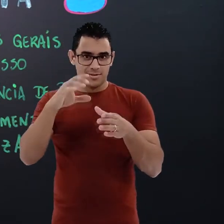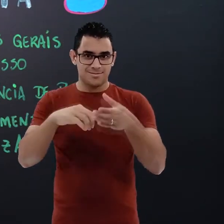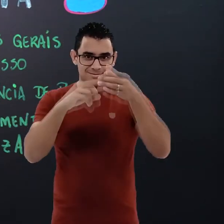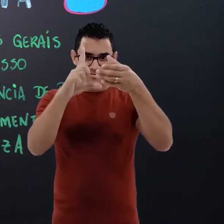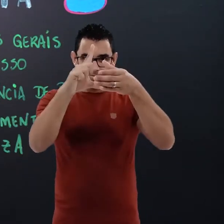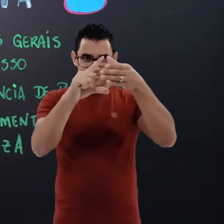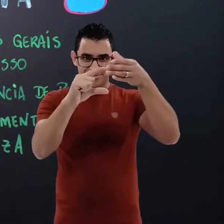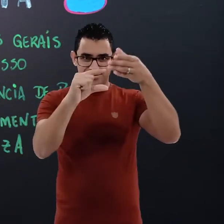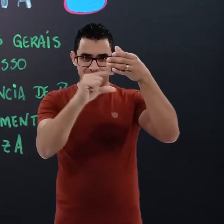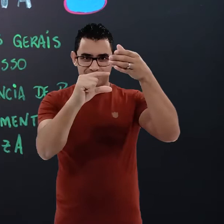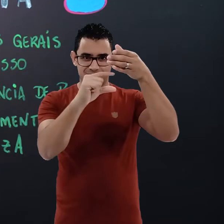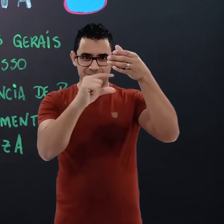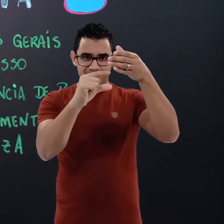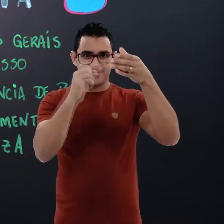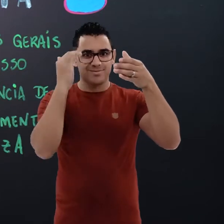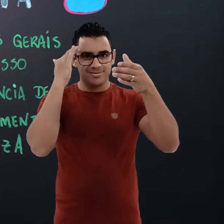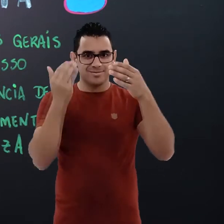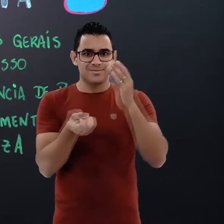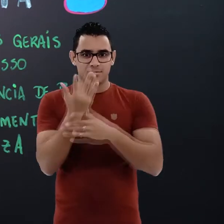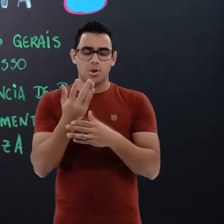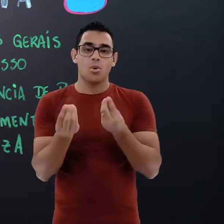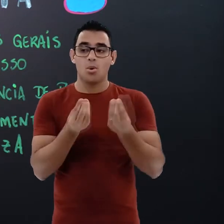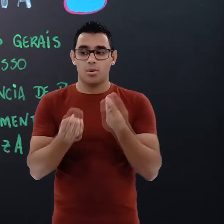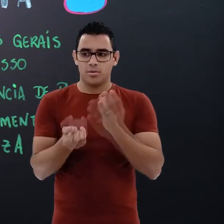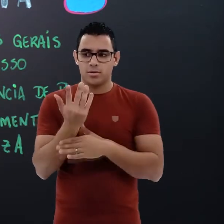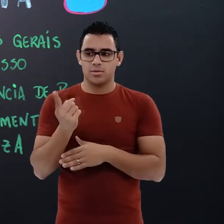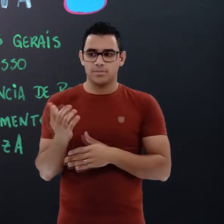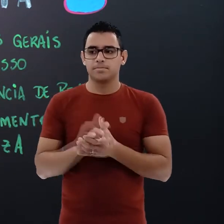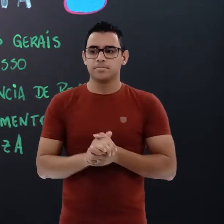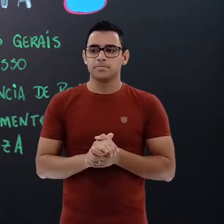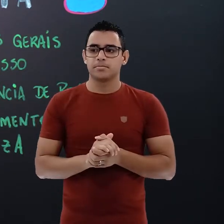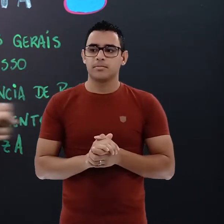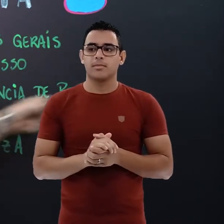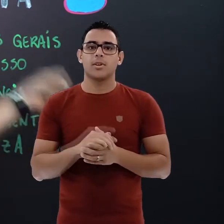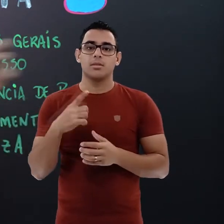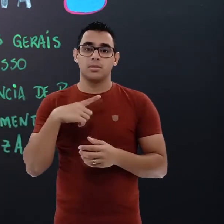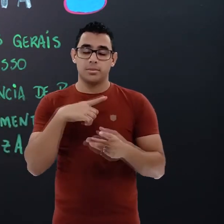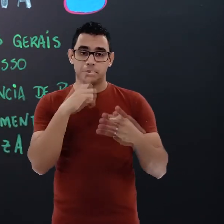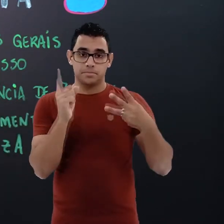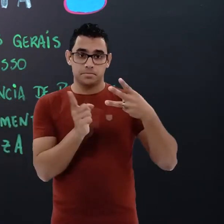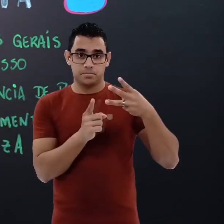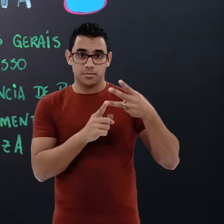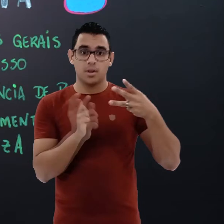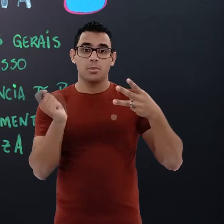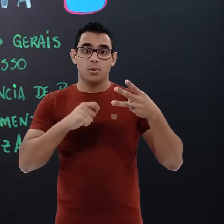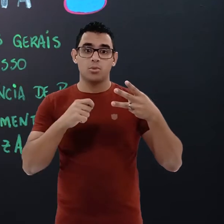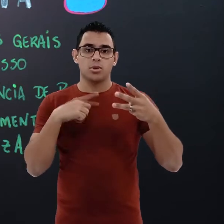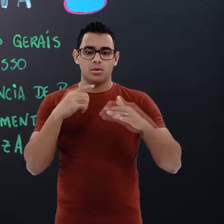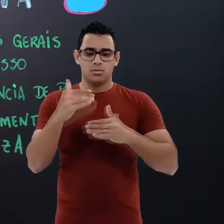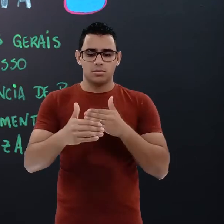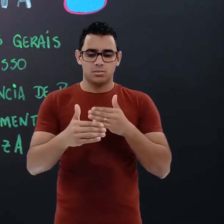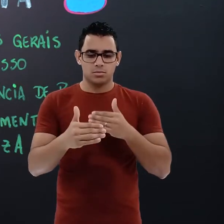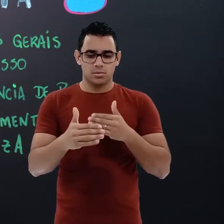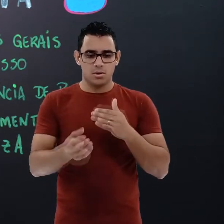vai acontecer com a equação? Como é que eu procedo com o cálculo? O terceiro caso é quando você tem uma sequência de reações. Você